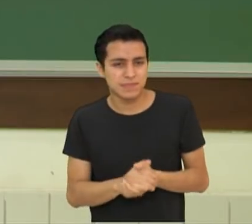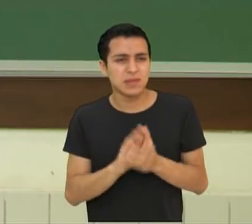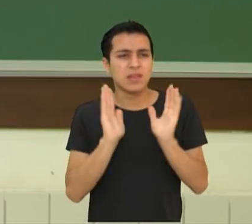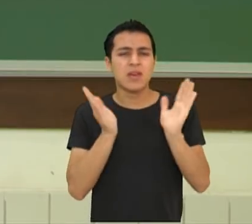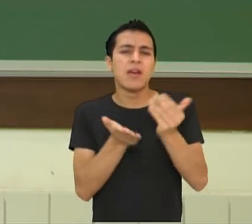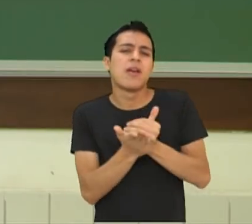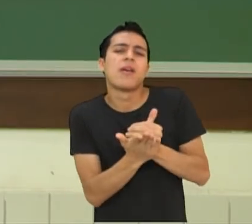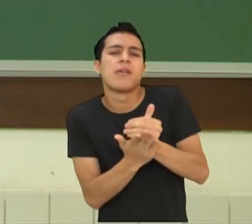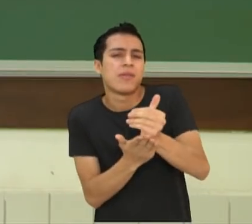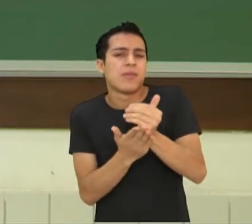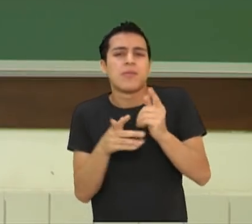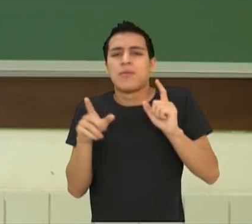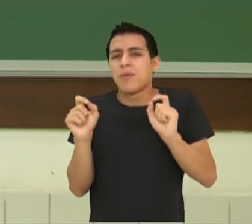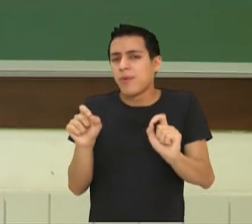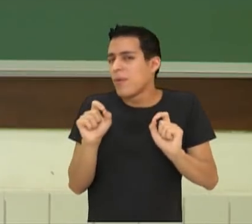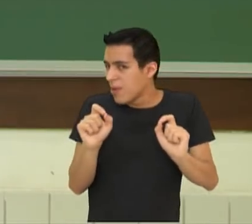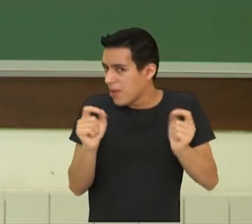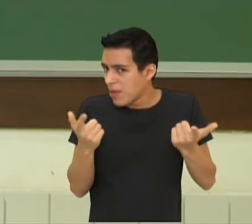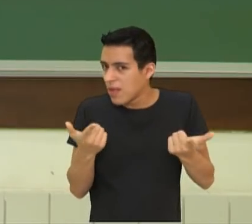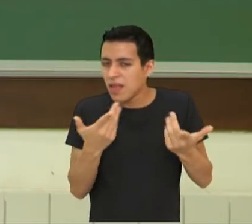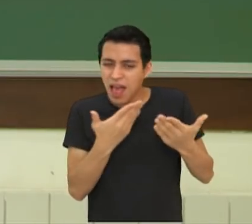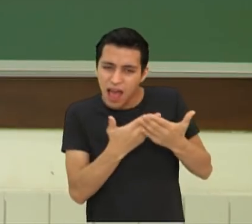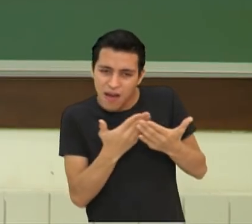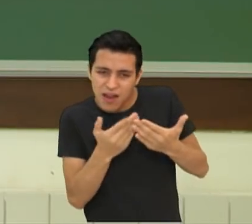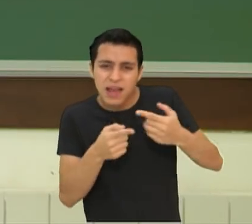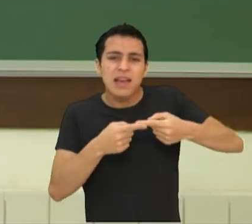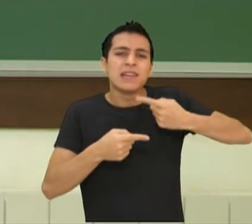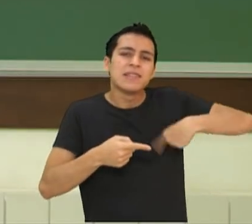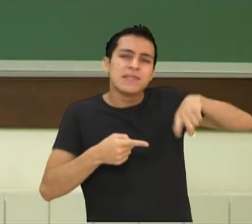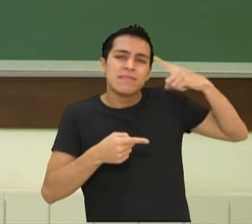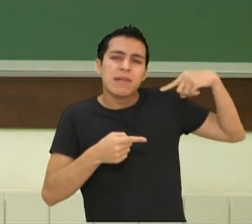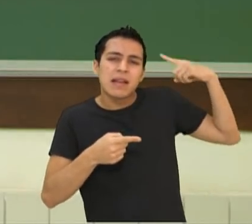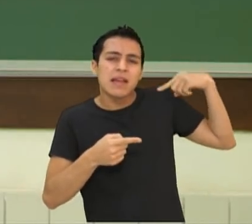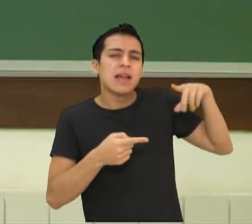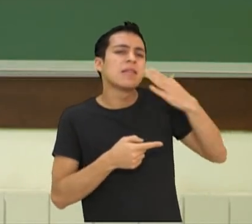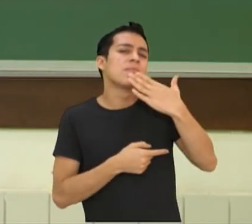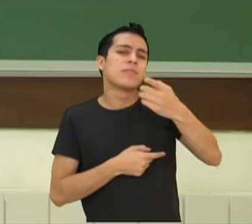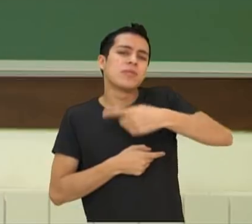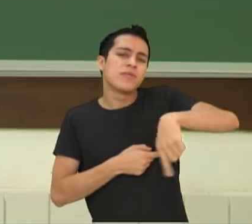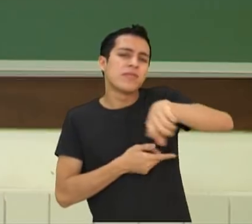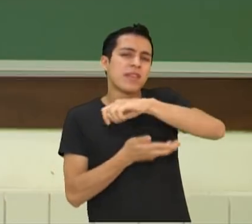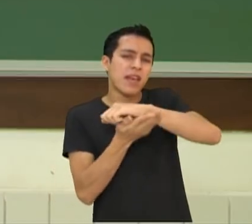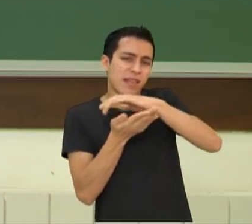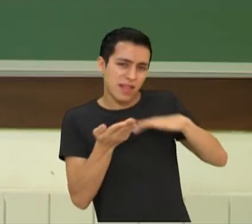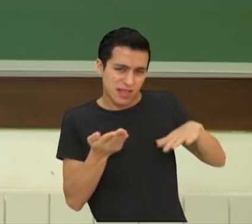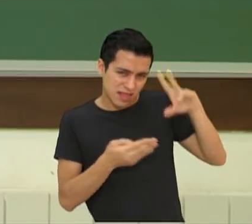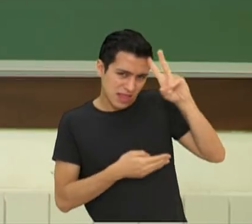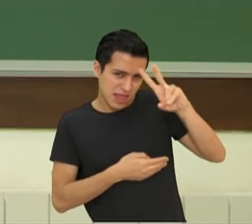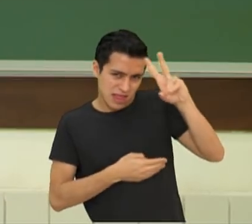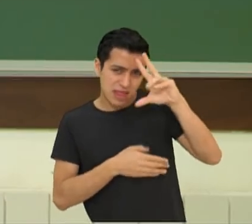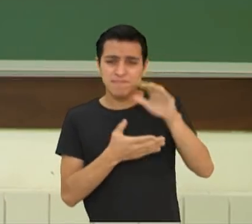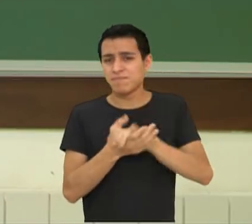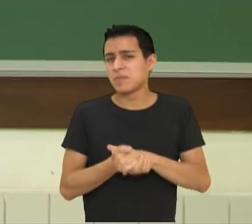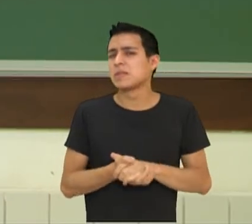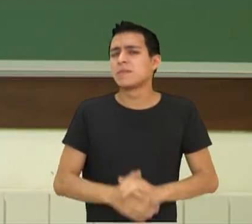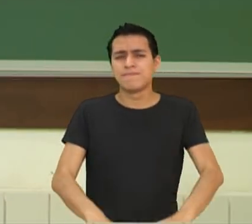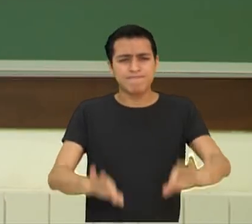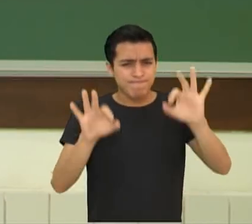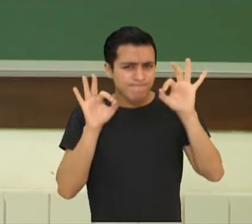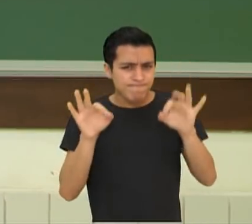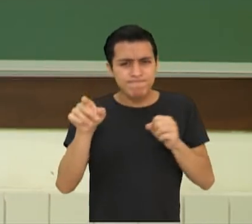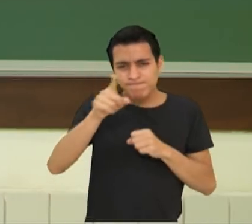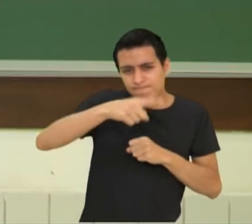vamos iniciar com a aula passada que eu pedi uma tarefinha, justamente para vocês